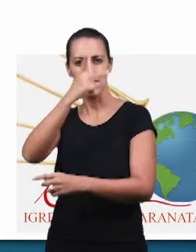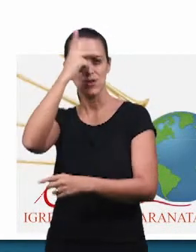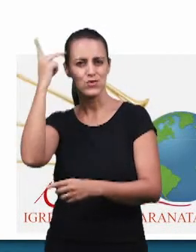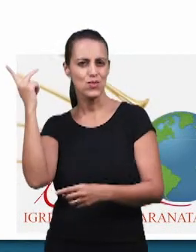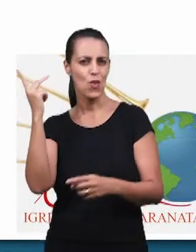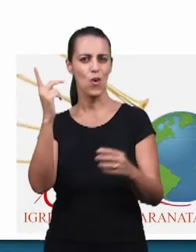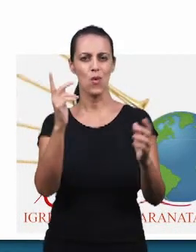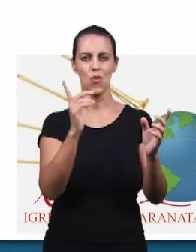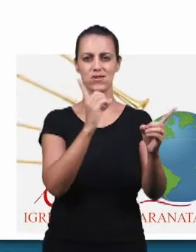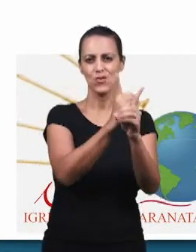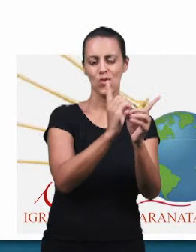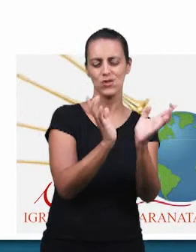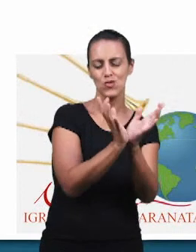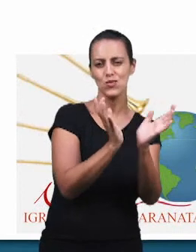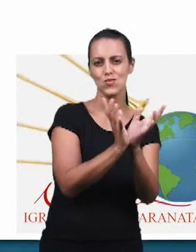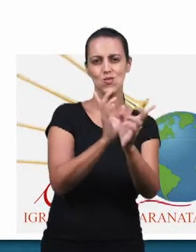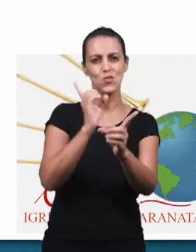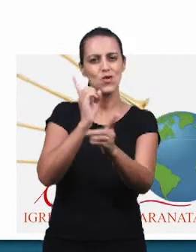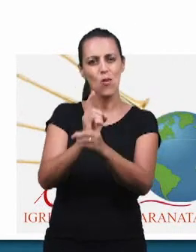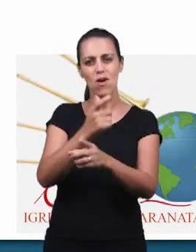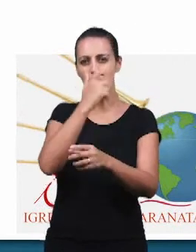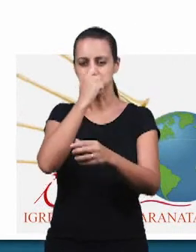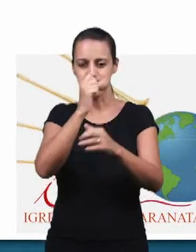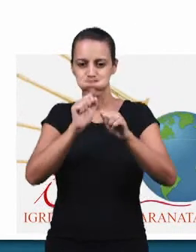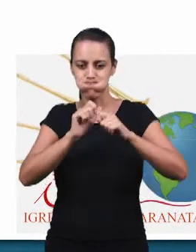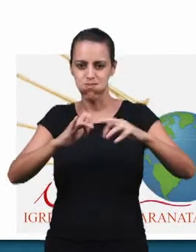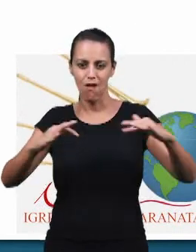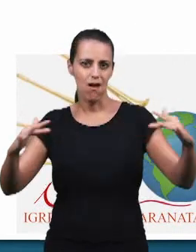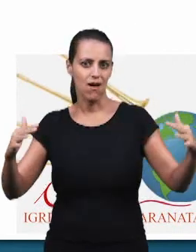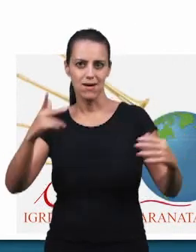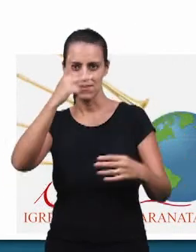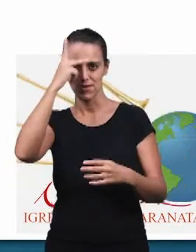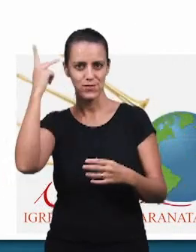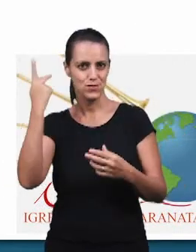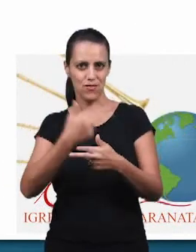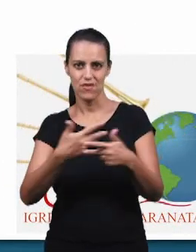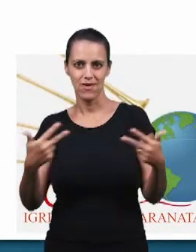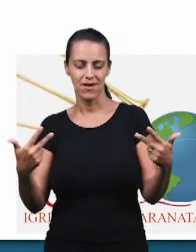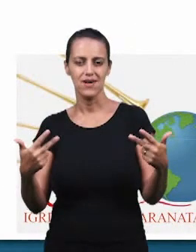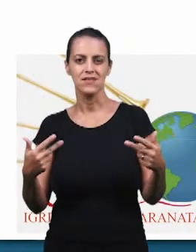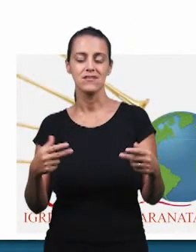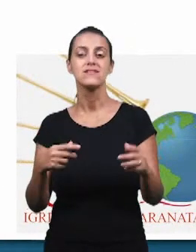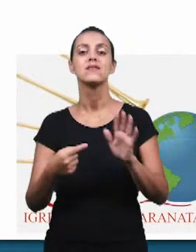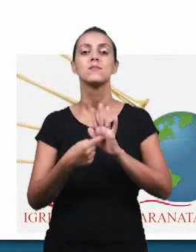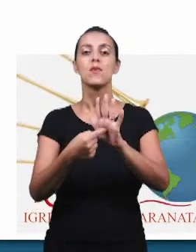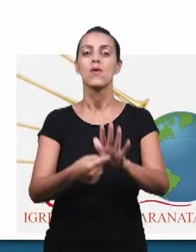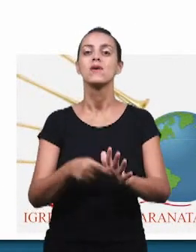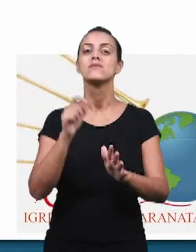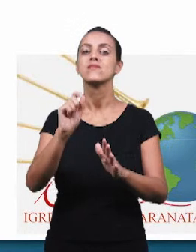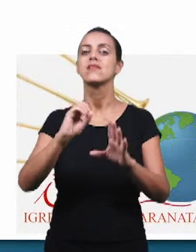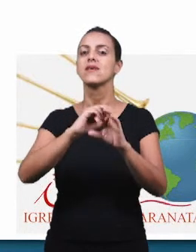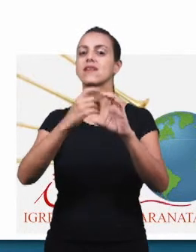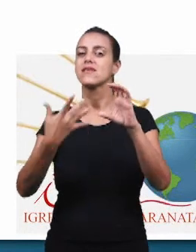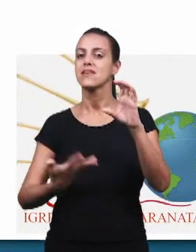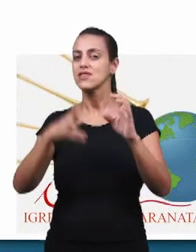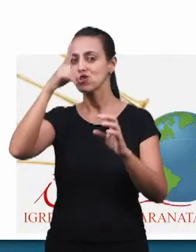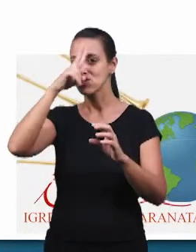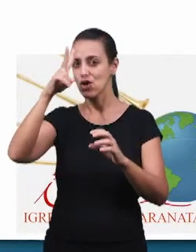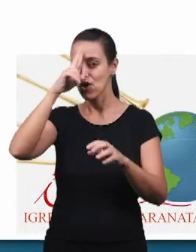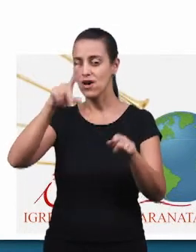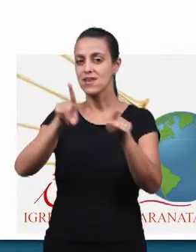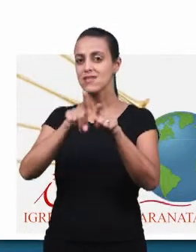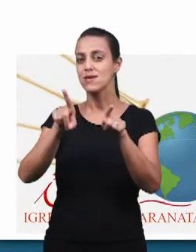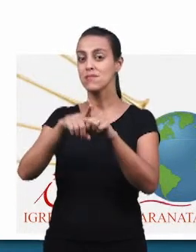pessoas, grupos e multidões, ressaltando os aspectos históricos e proféticos